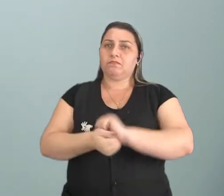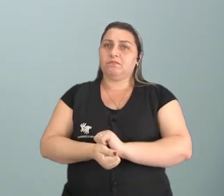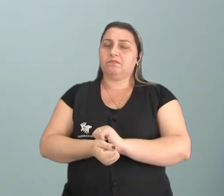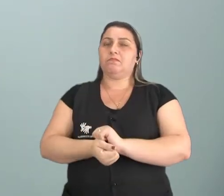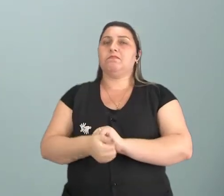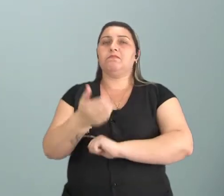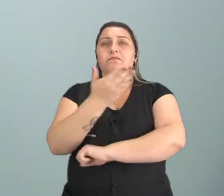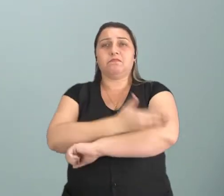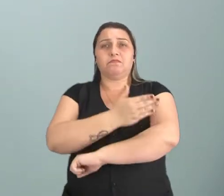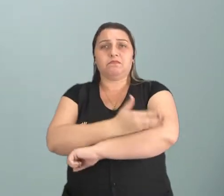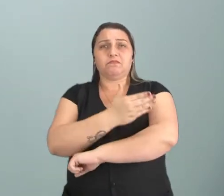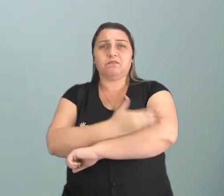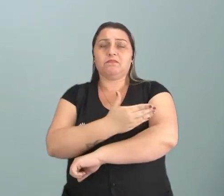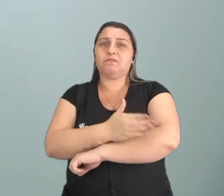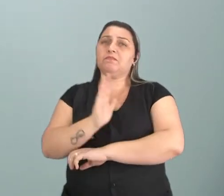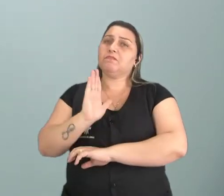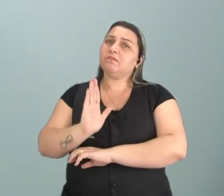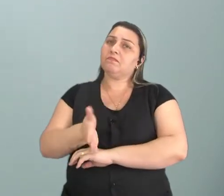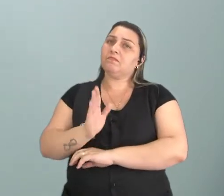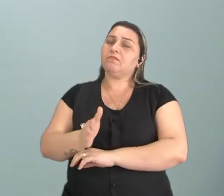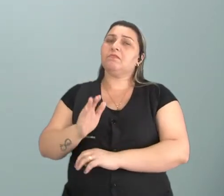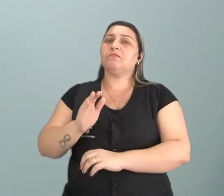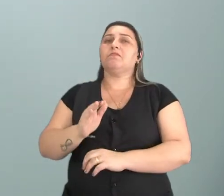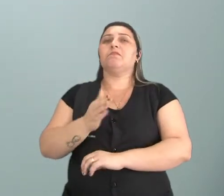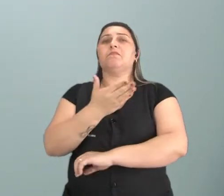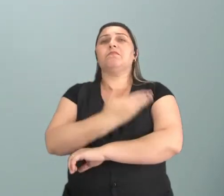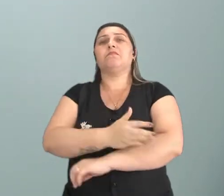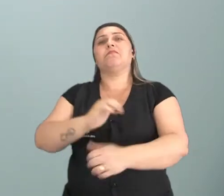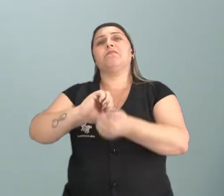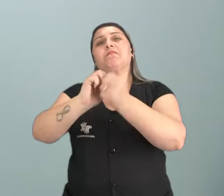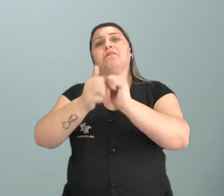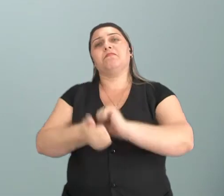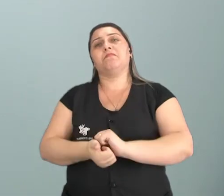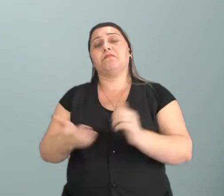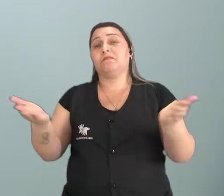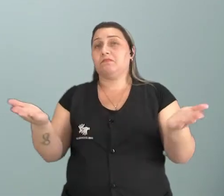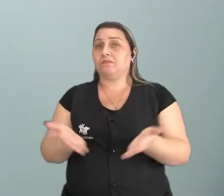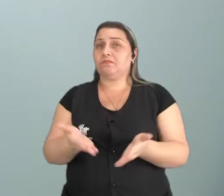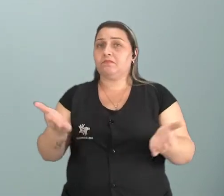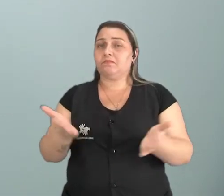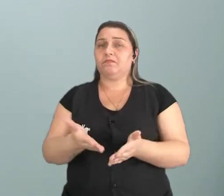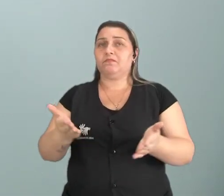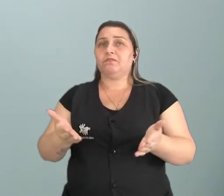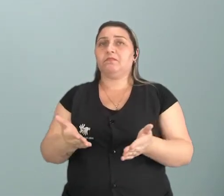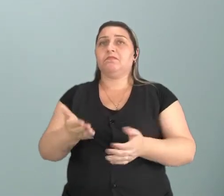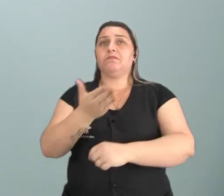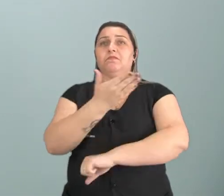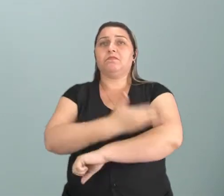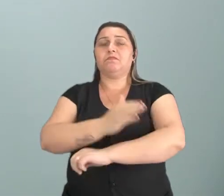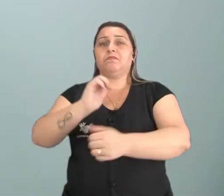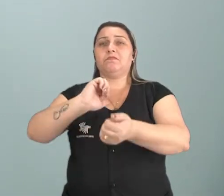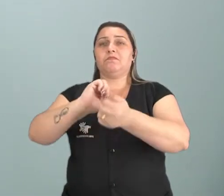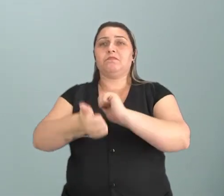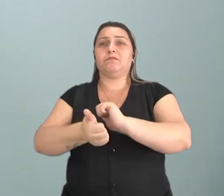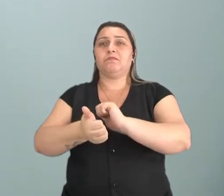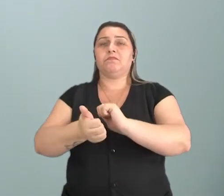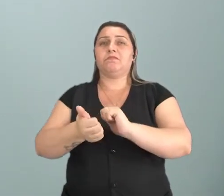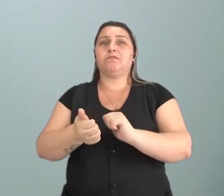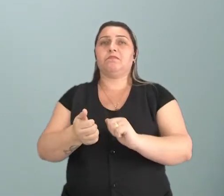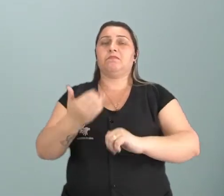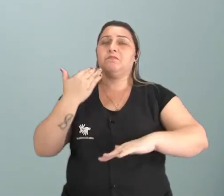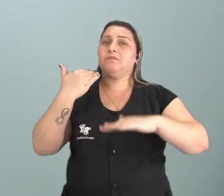aquele treinamento já para uma prática esportiva, né? Que hoje é considerada uma prática esportiva e que